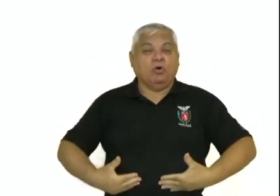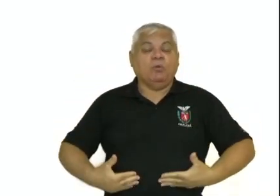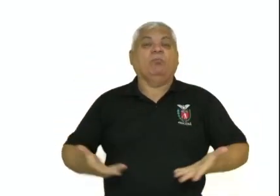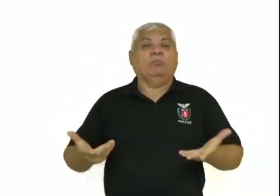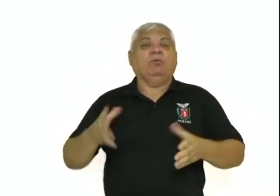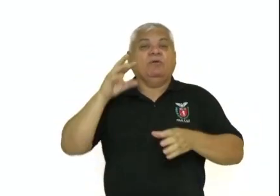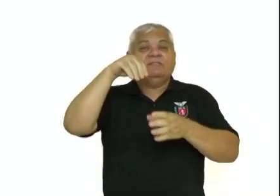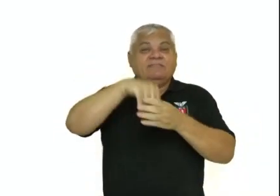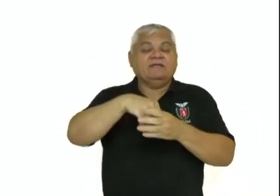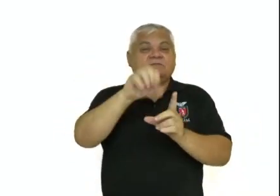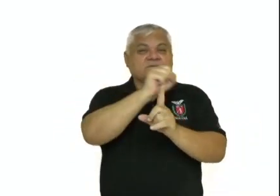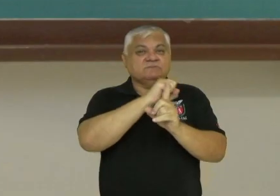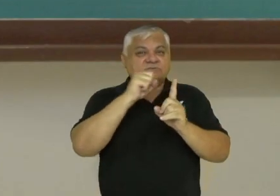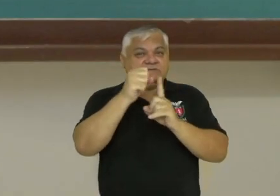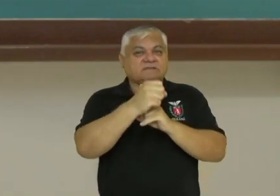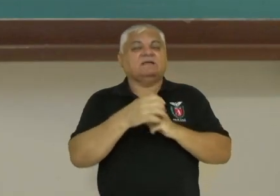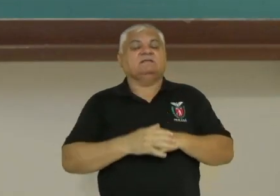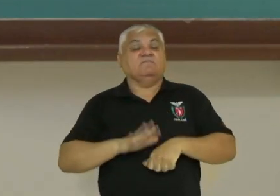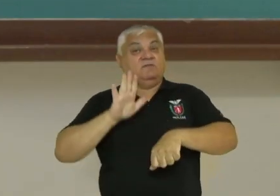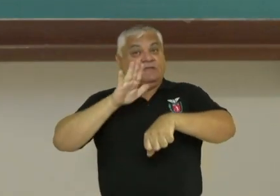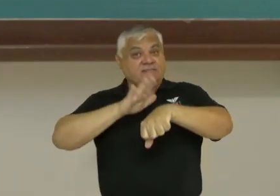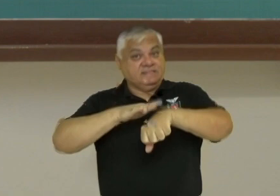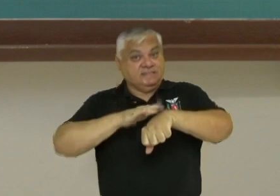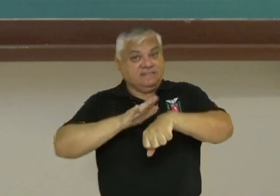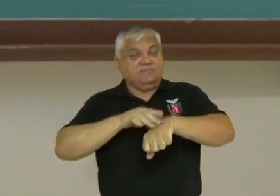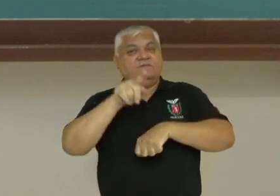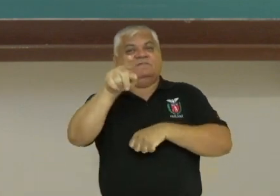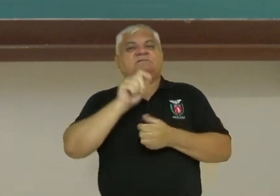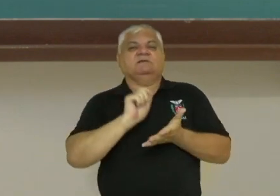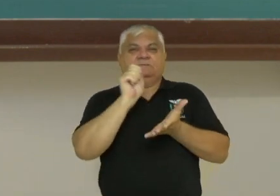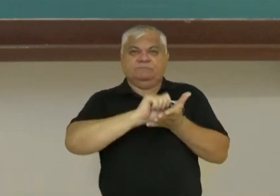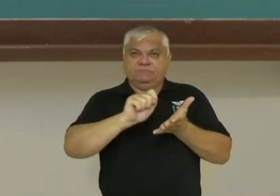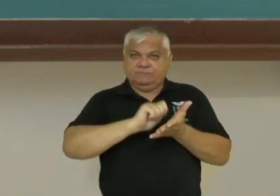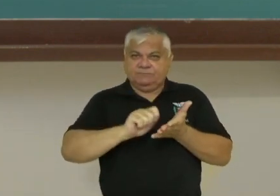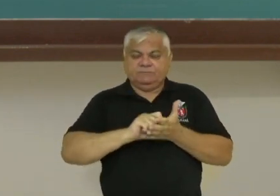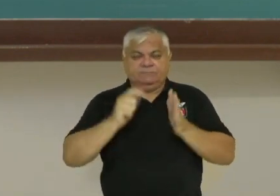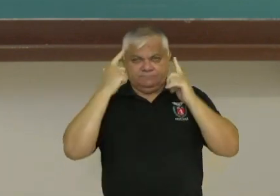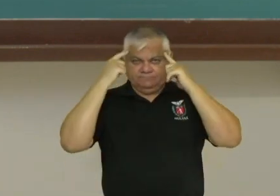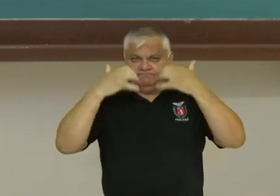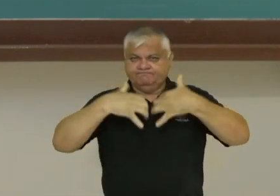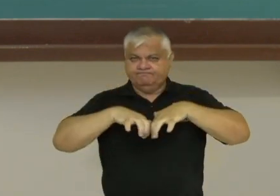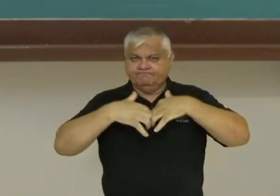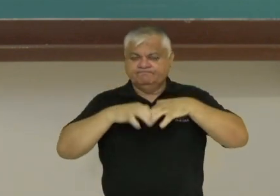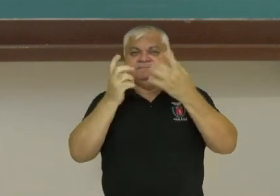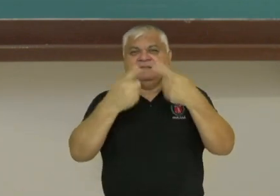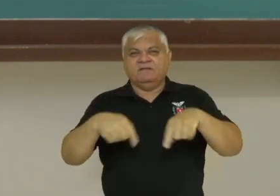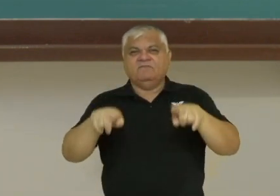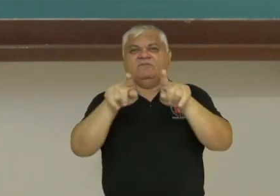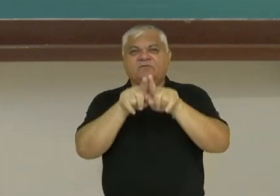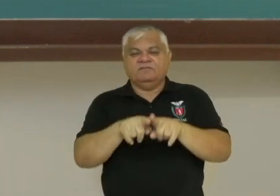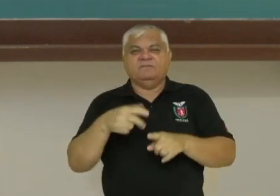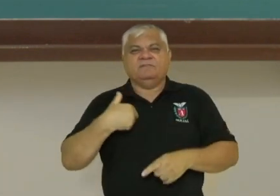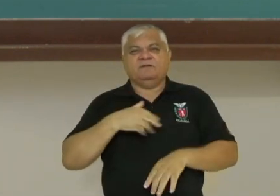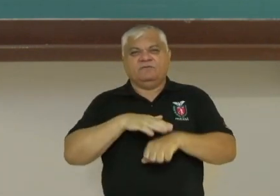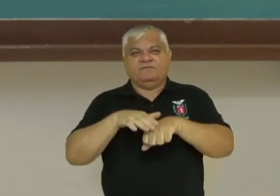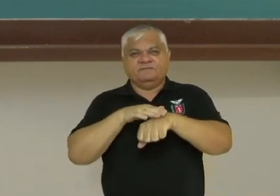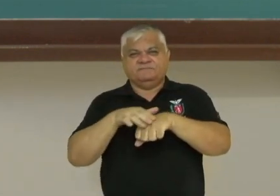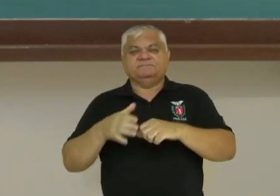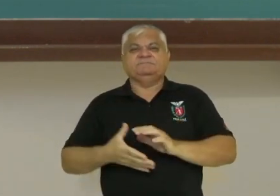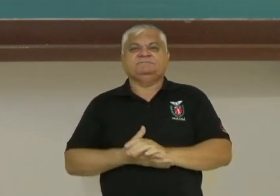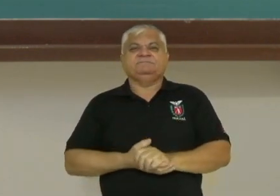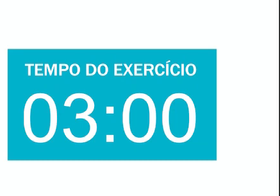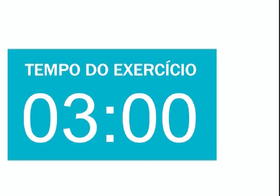nossa sociedade. Eu vou dar um tempinho para vocês fazerem essa reflexão e daqui a pouco nós voltamos para conversar.